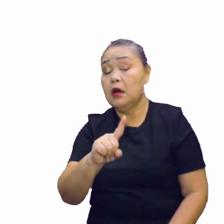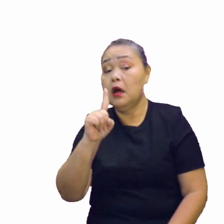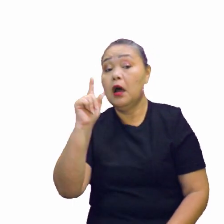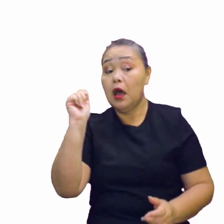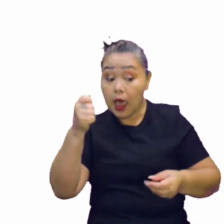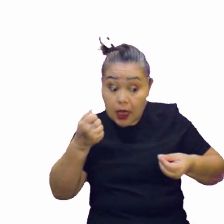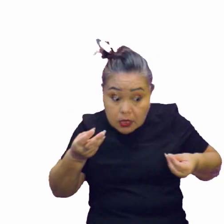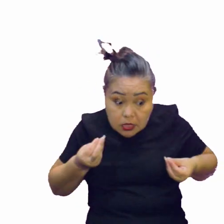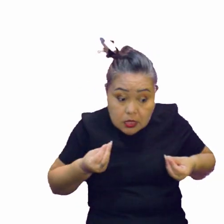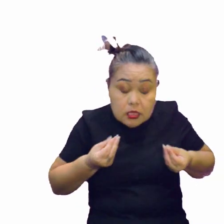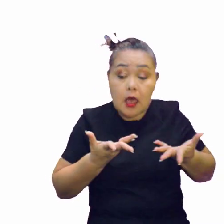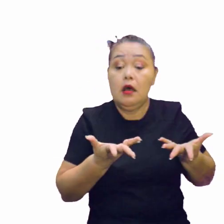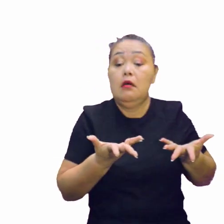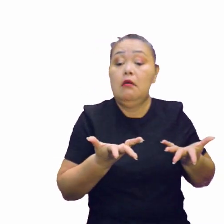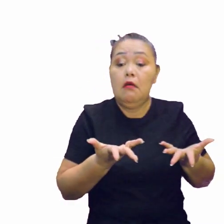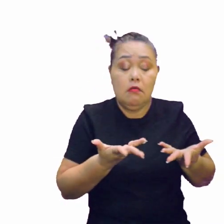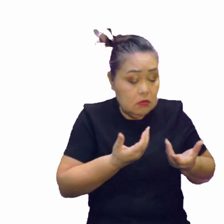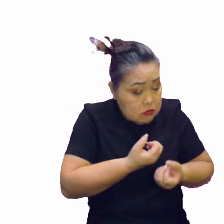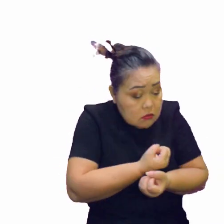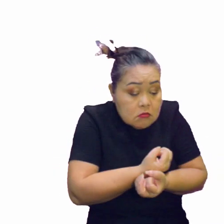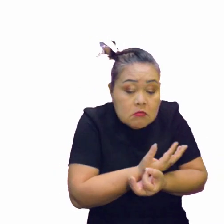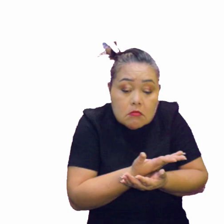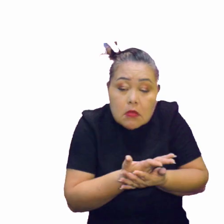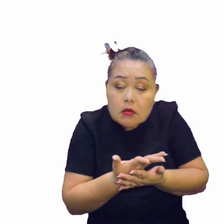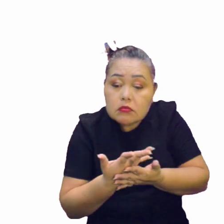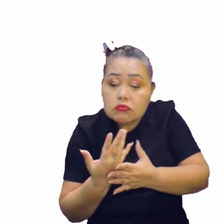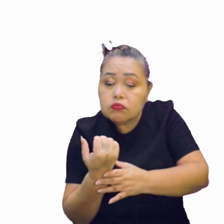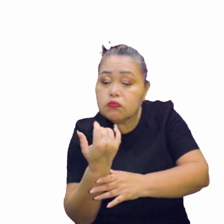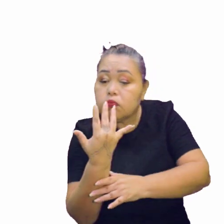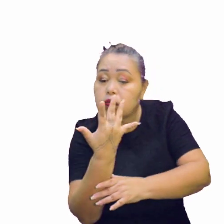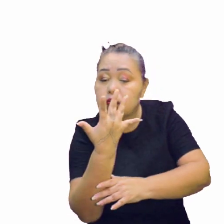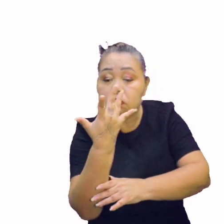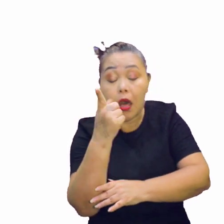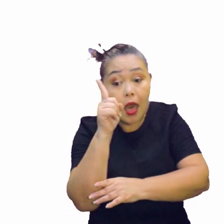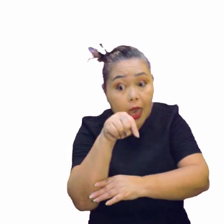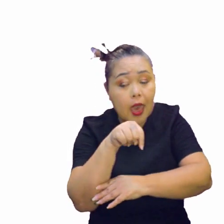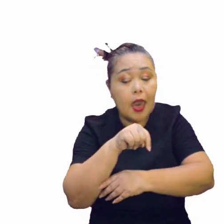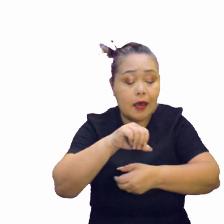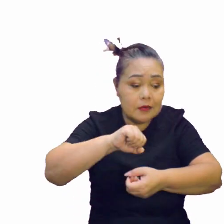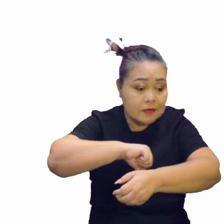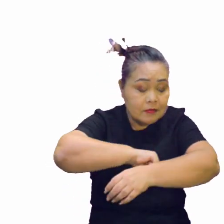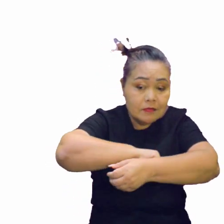uma produção agrícola ecologicamente viável,